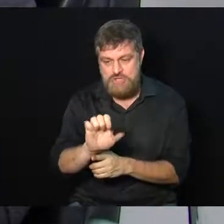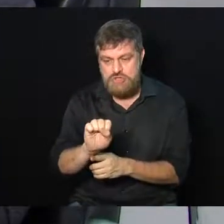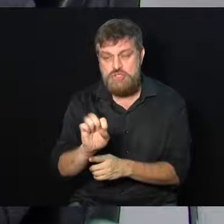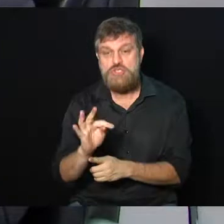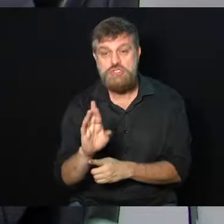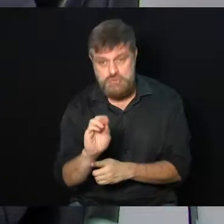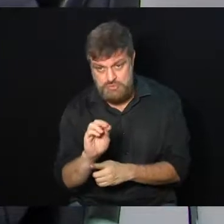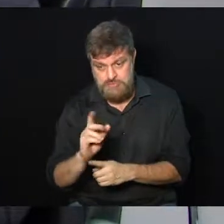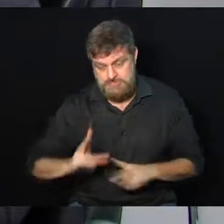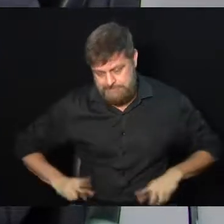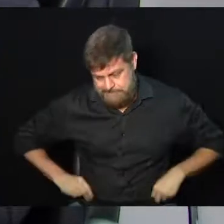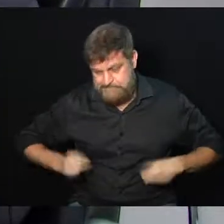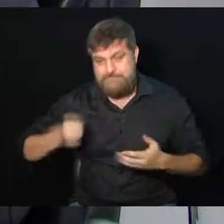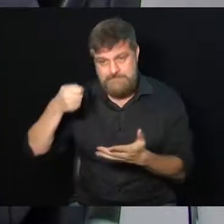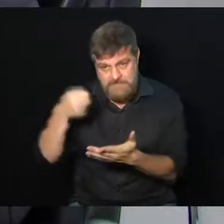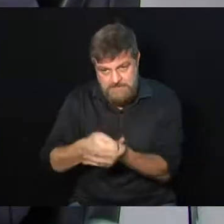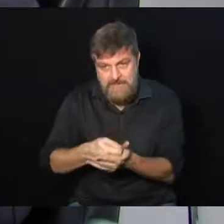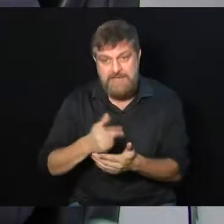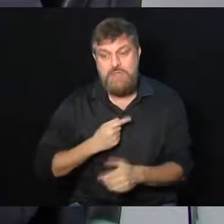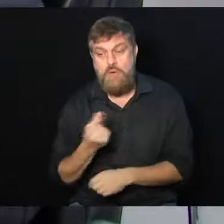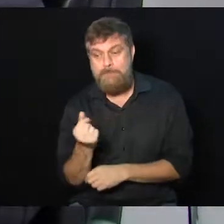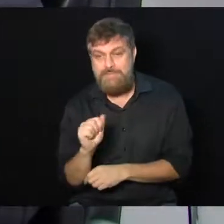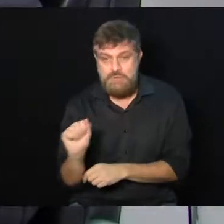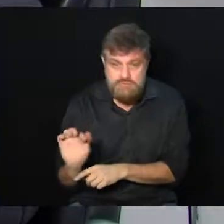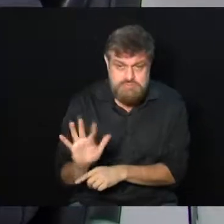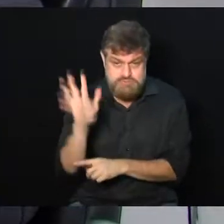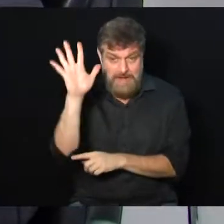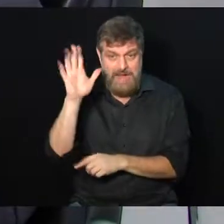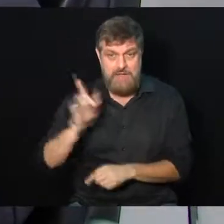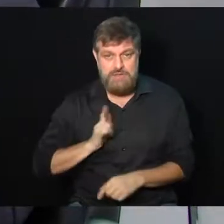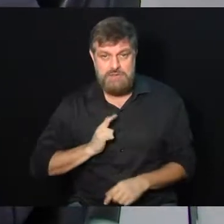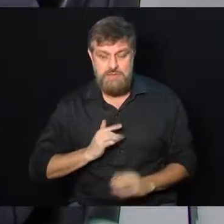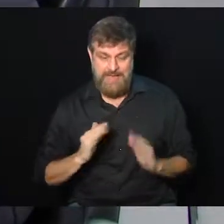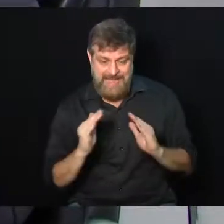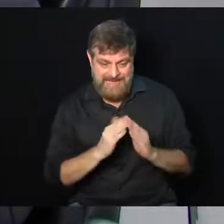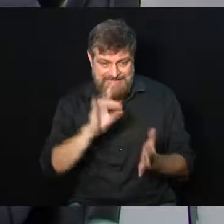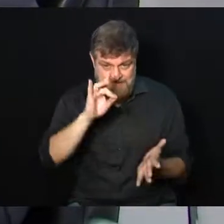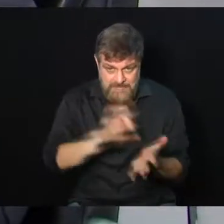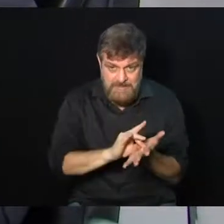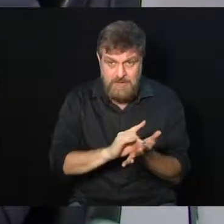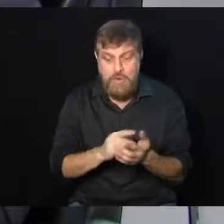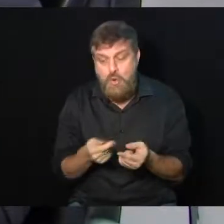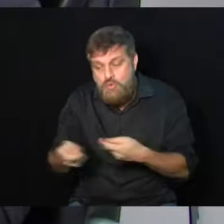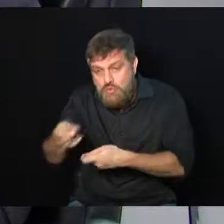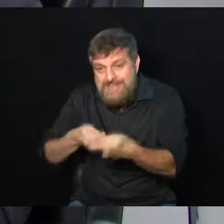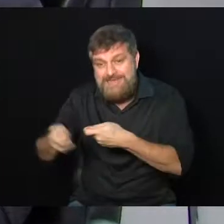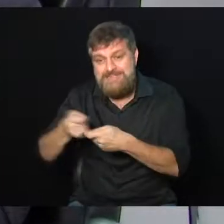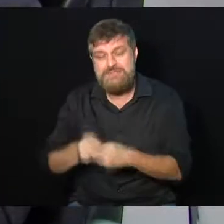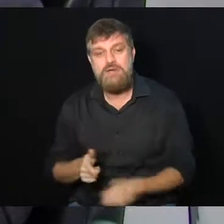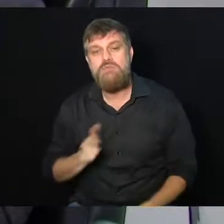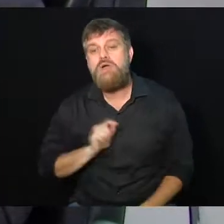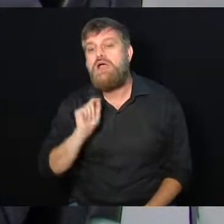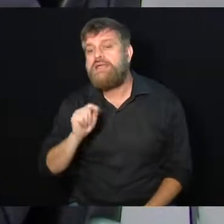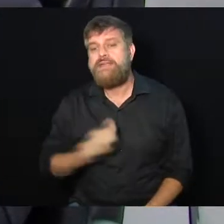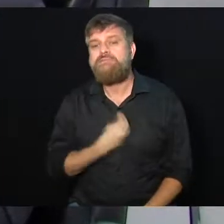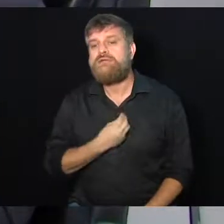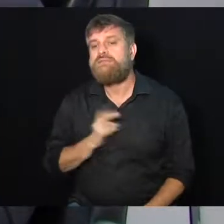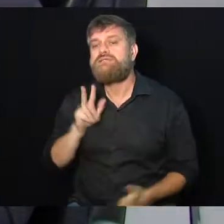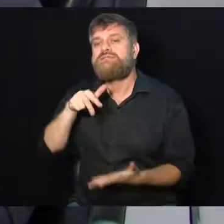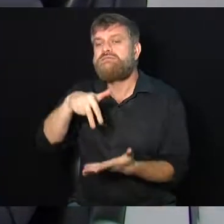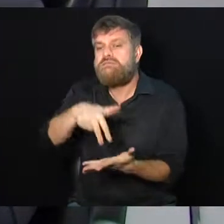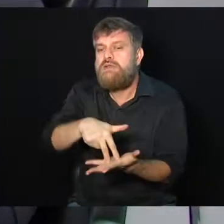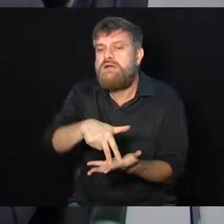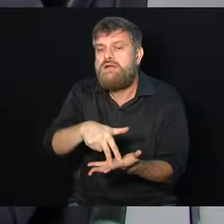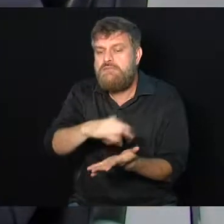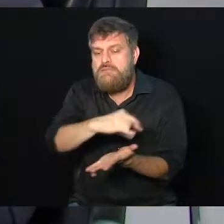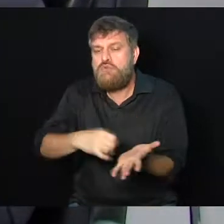cobradas também com base no maior valor, ou no valor venal ou no valor do negócio. E quem deve comparecer, Wilson? Olha,